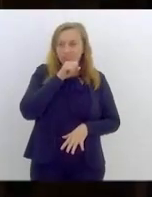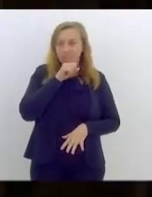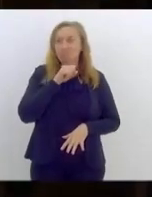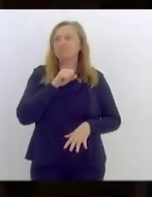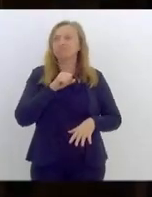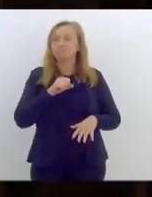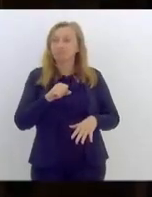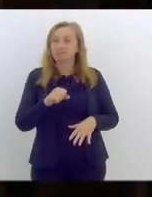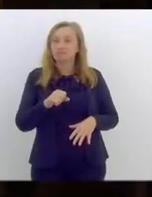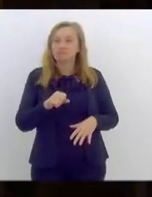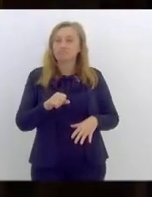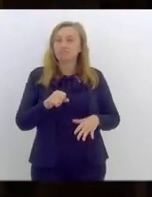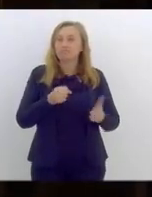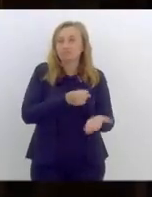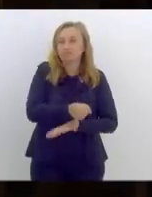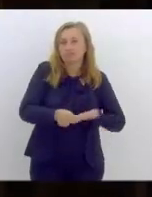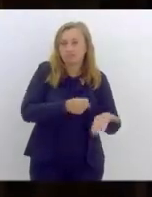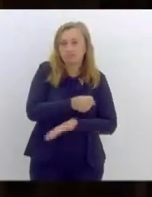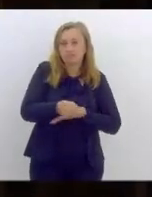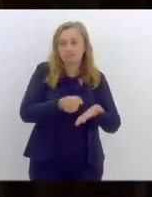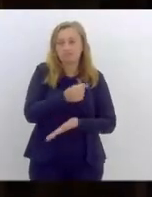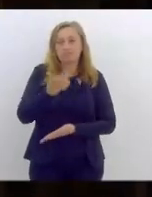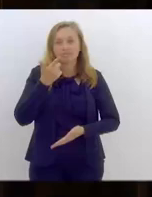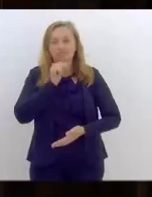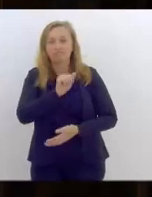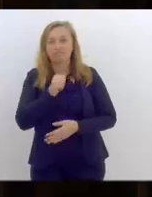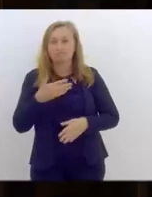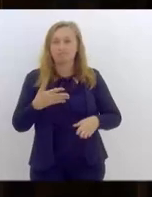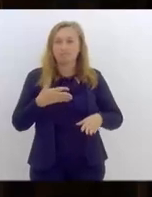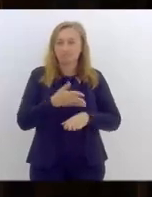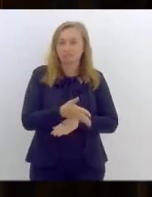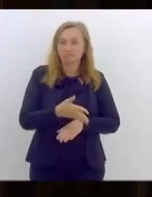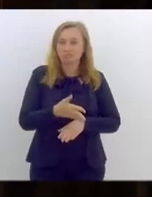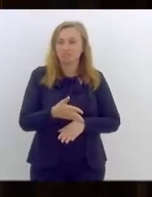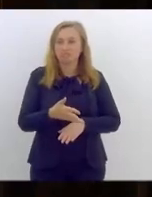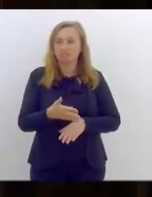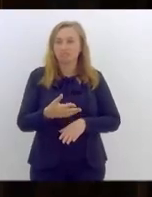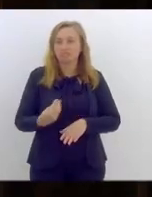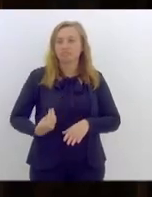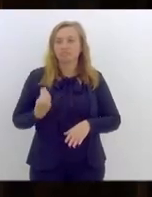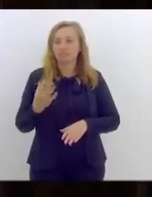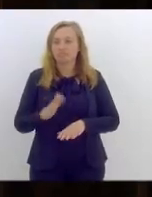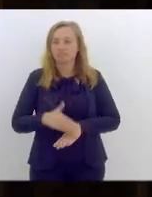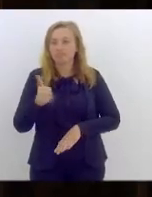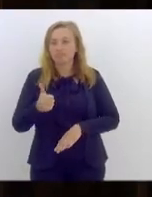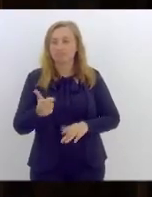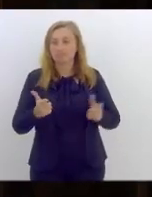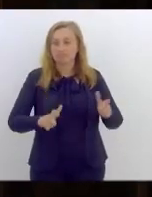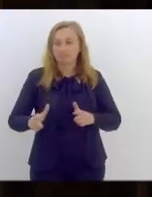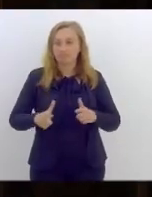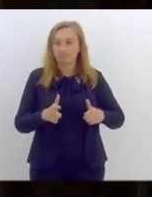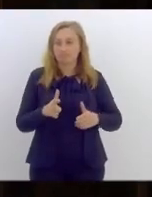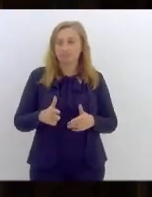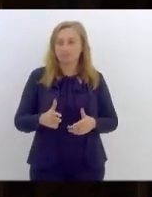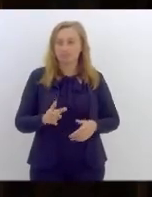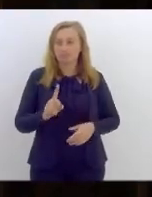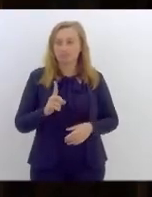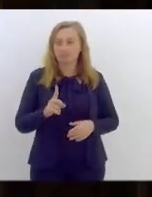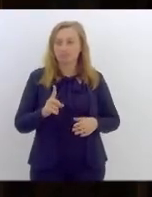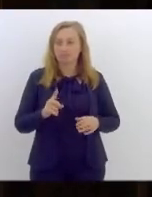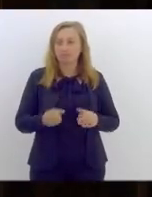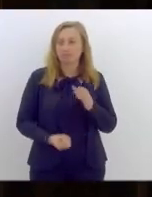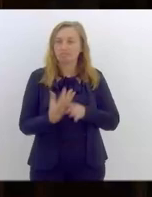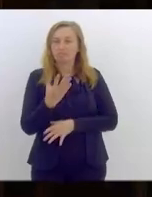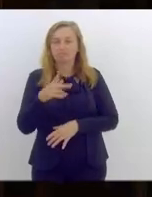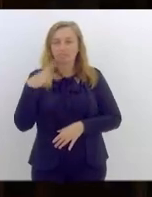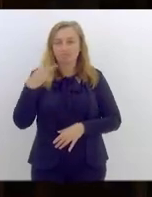estruturas, nós que estamos na base para conseguir ocupar e ter condições dignas de trabalhar nesses espaços. Então, é isso. Não farão política sem nós, e